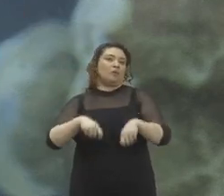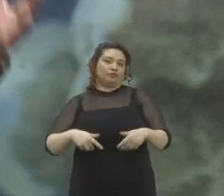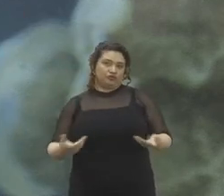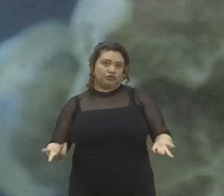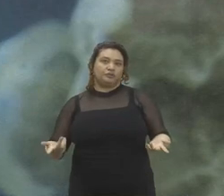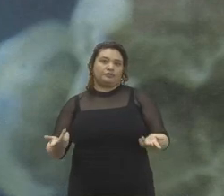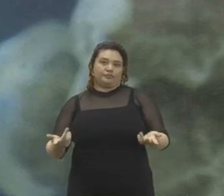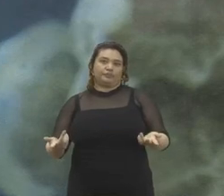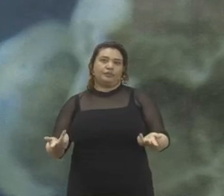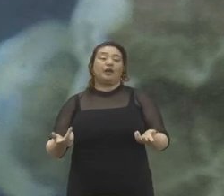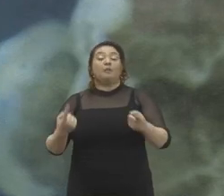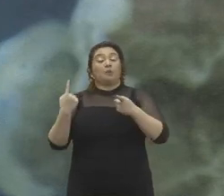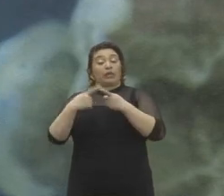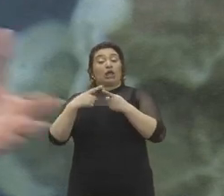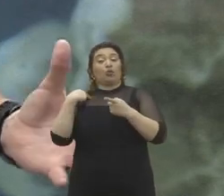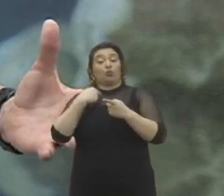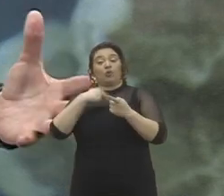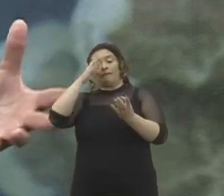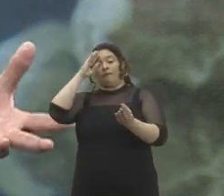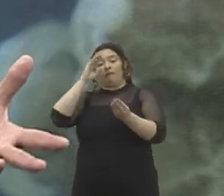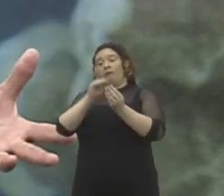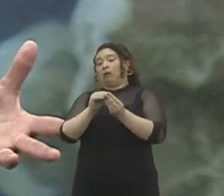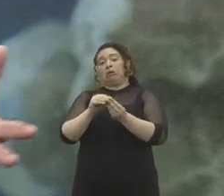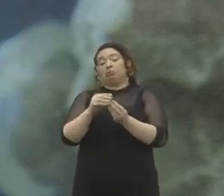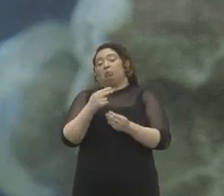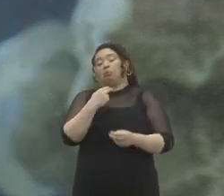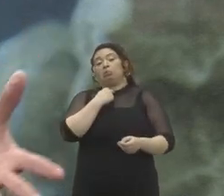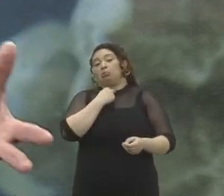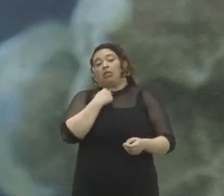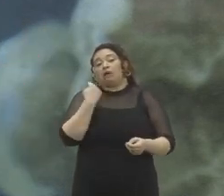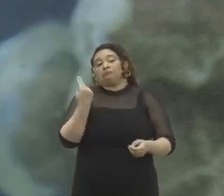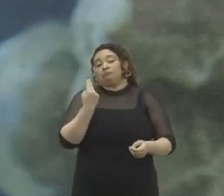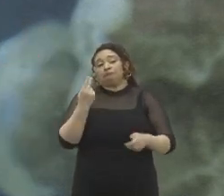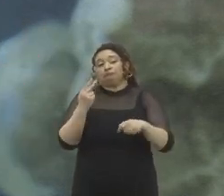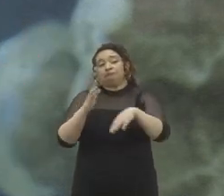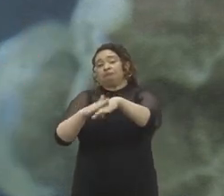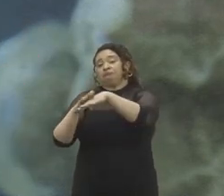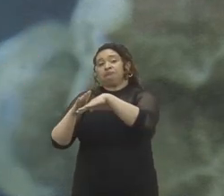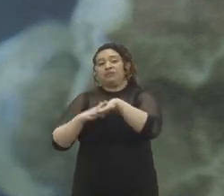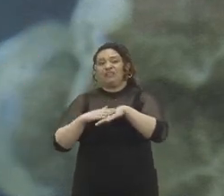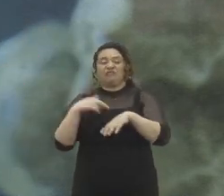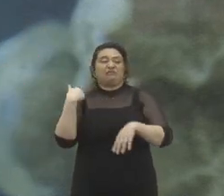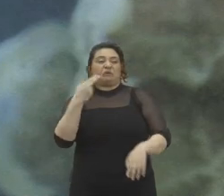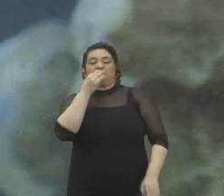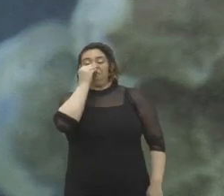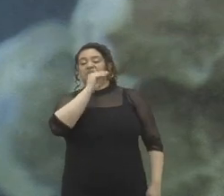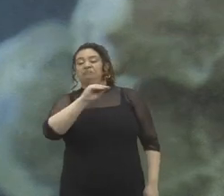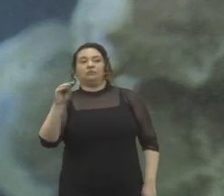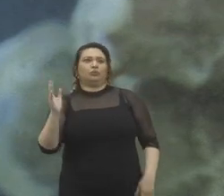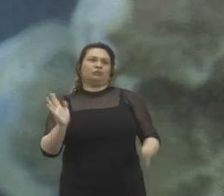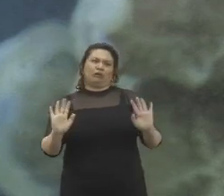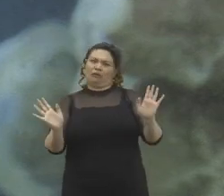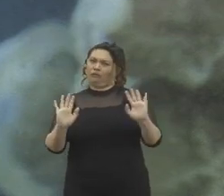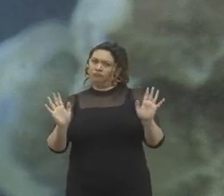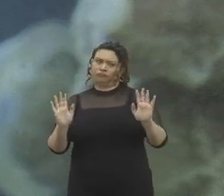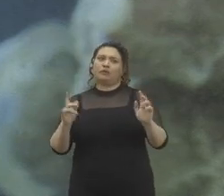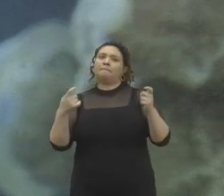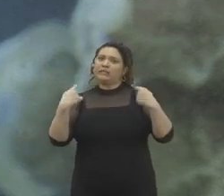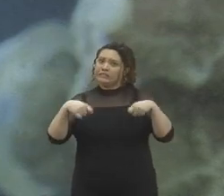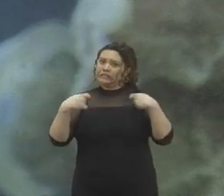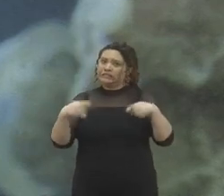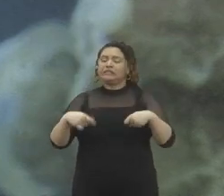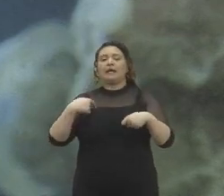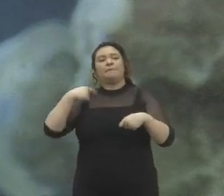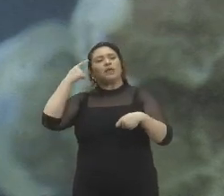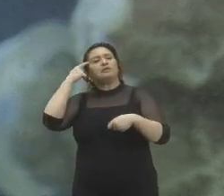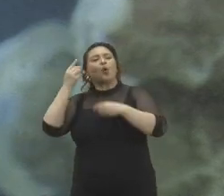gente conclui que não há mais nada a fazer se não há mais nada a fazer então Vamos chutar o pau da barraca Não não vamos né a gente tem